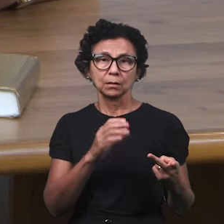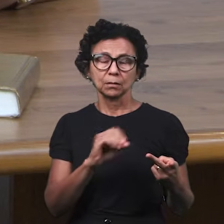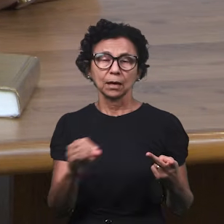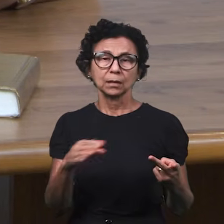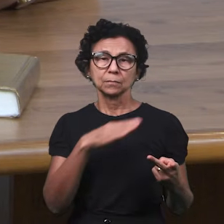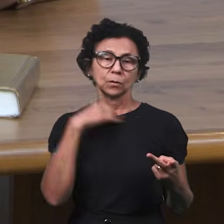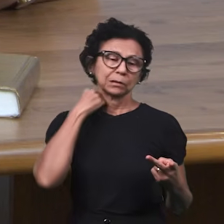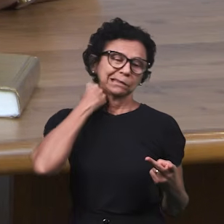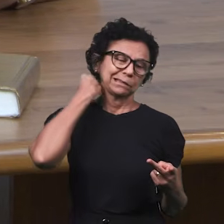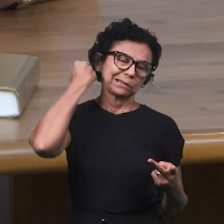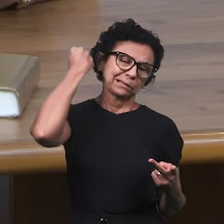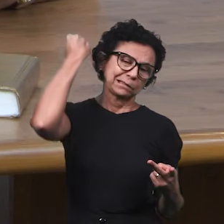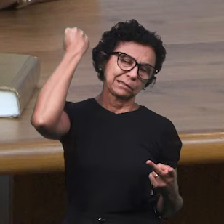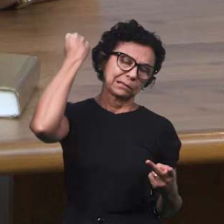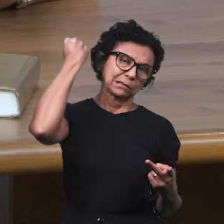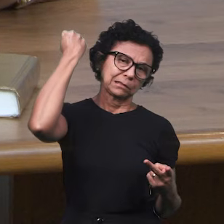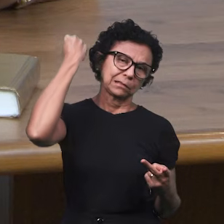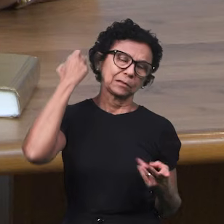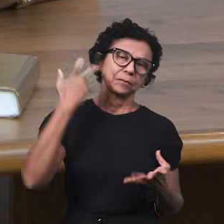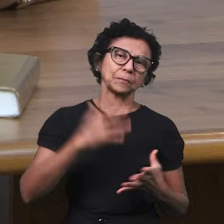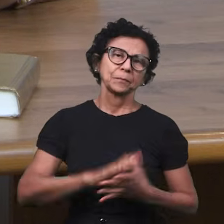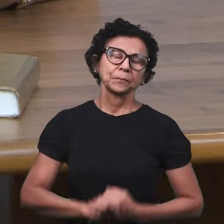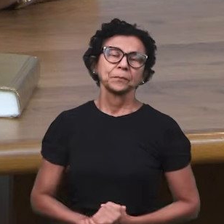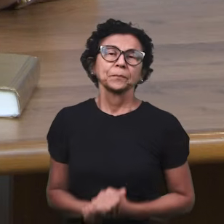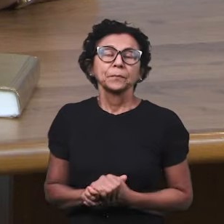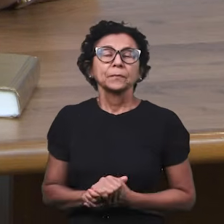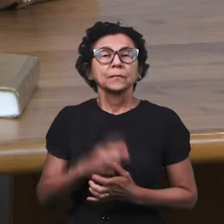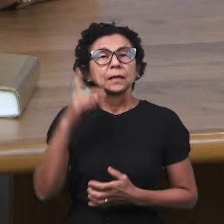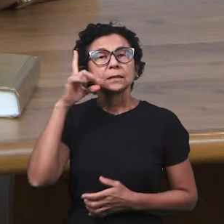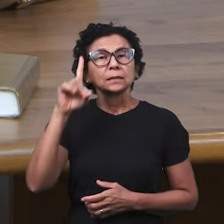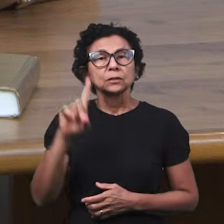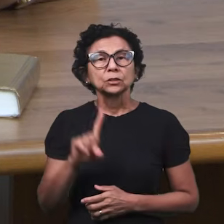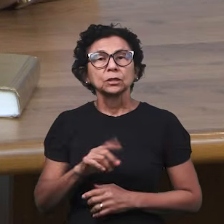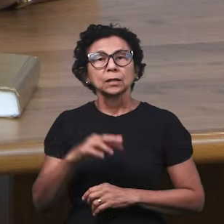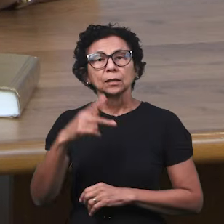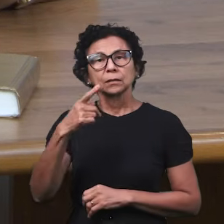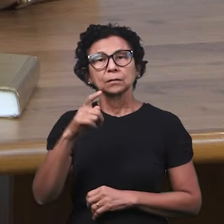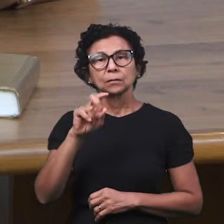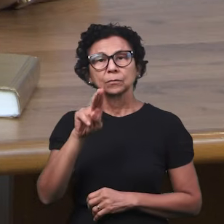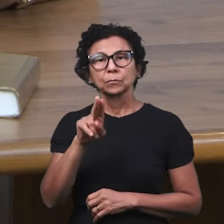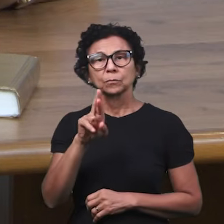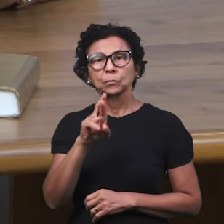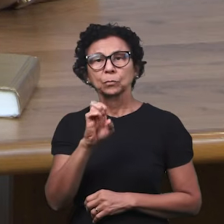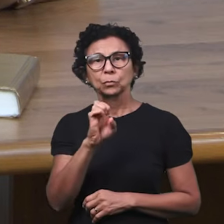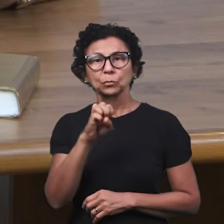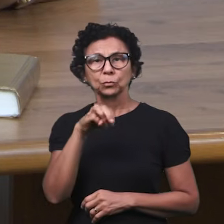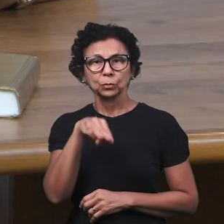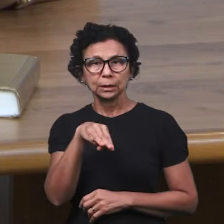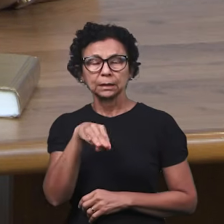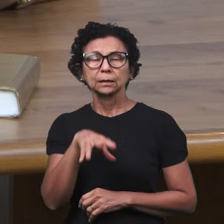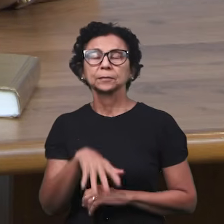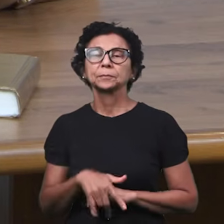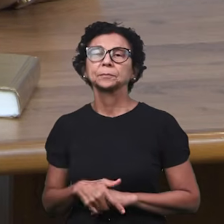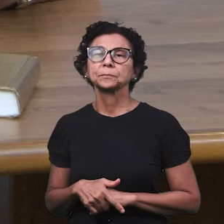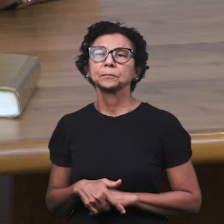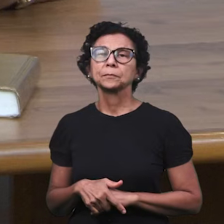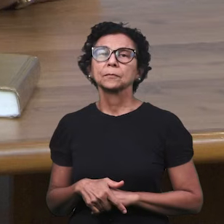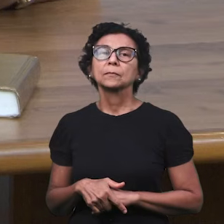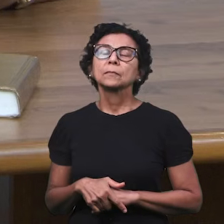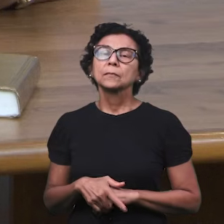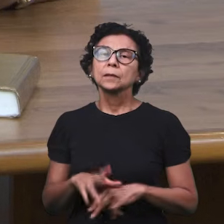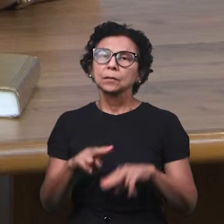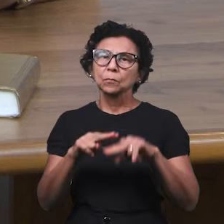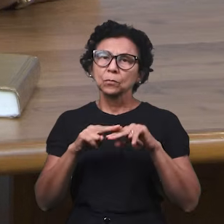aqueles dias chamam Purim, do nome Pur, pelo que também por causa de todas